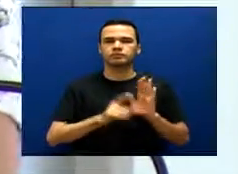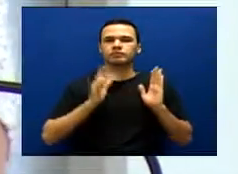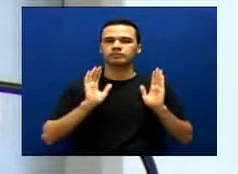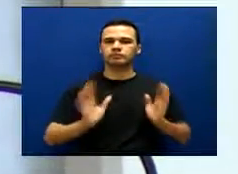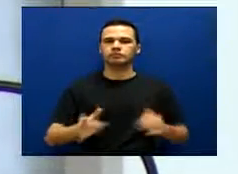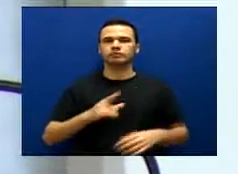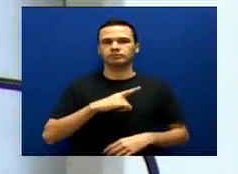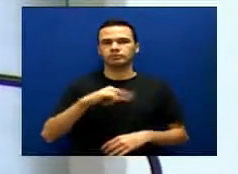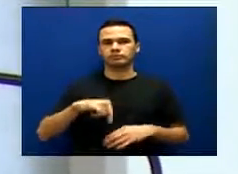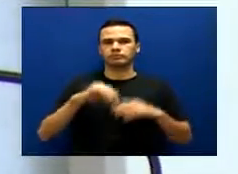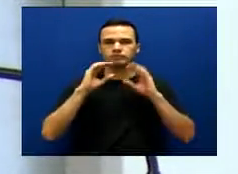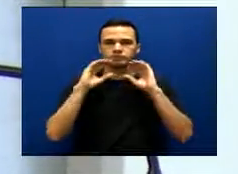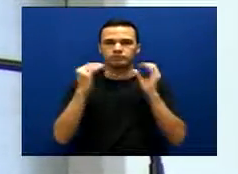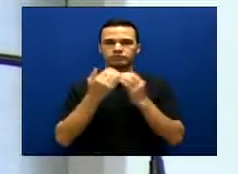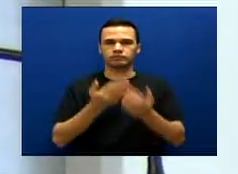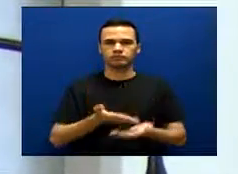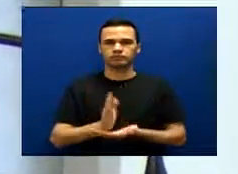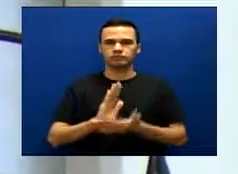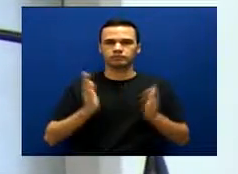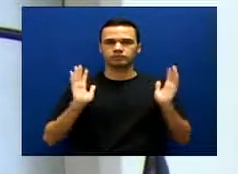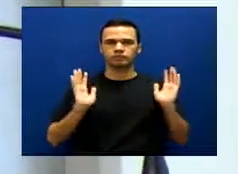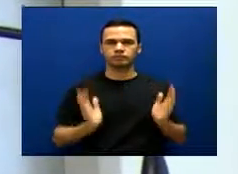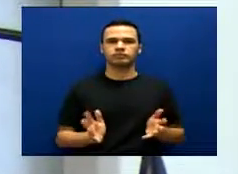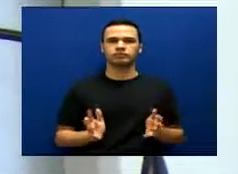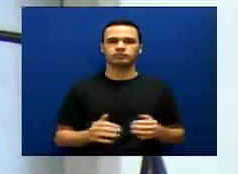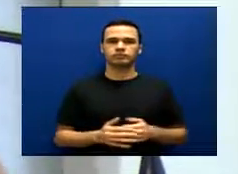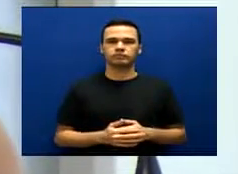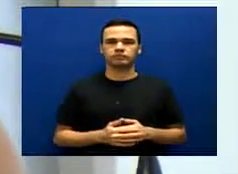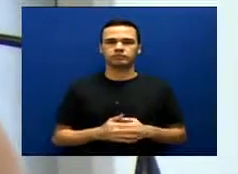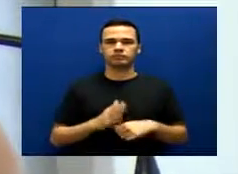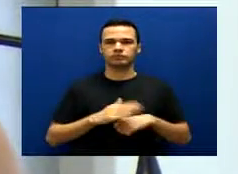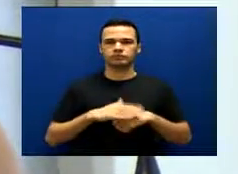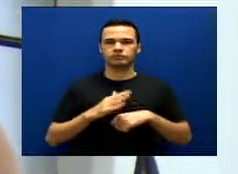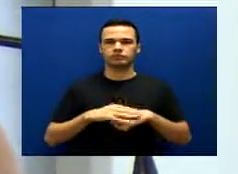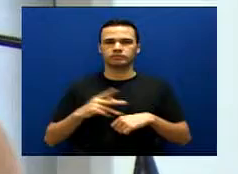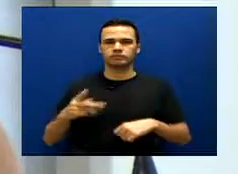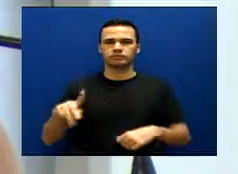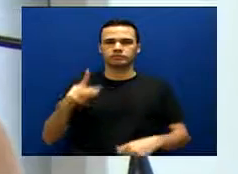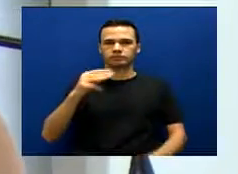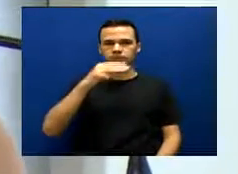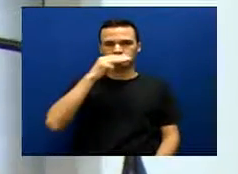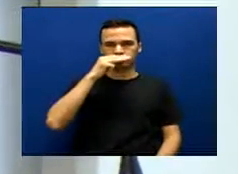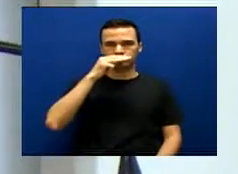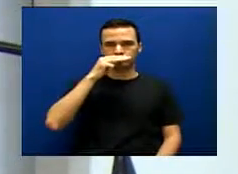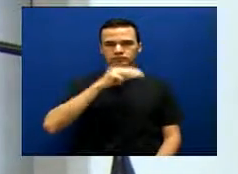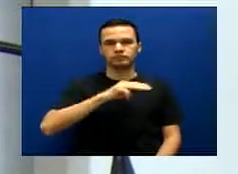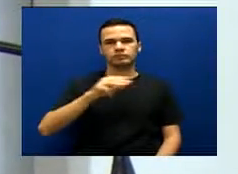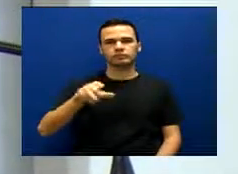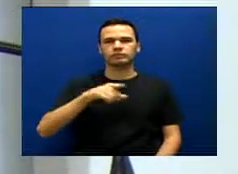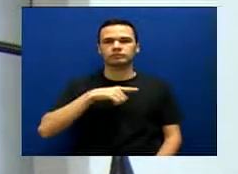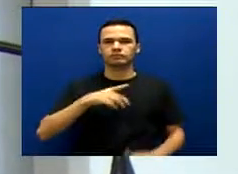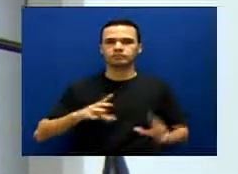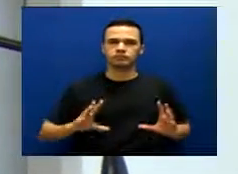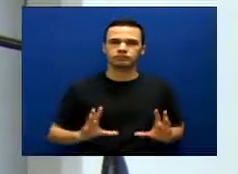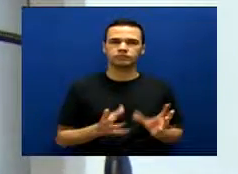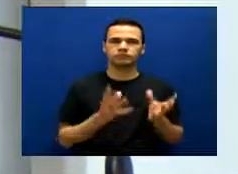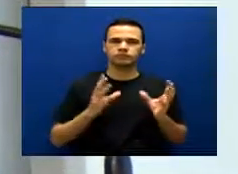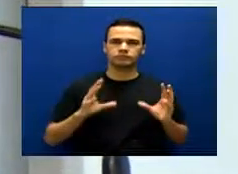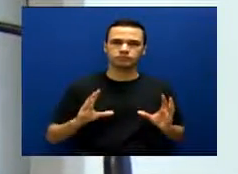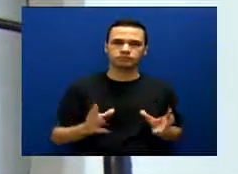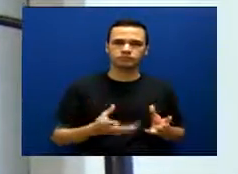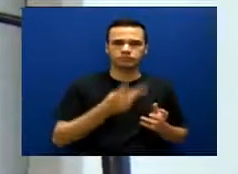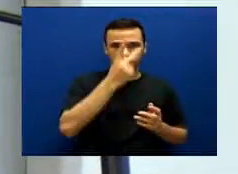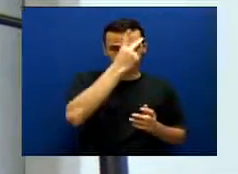já tem na casa, já foi aprovado, feito pelo vereador Martinez, onde há um incentivo para